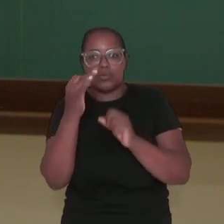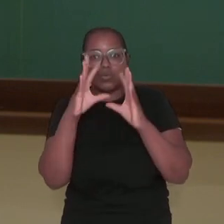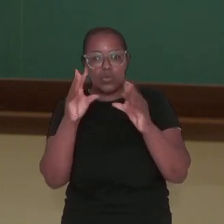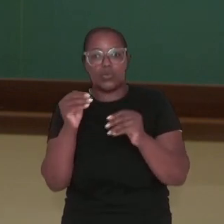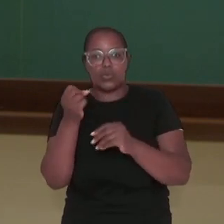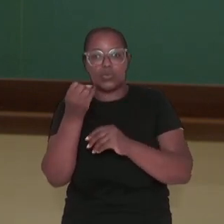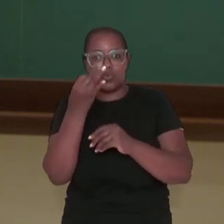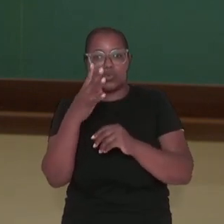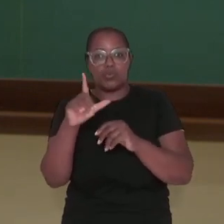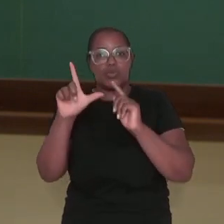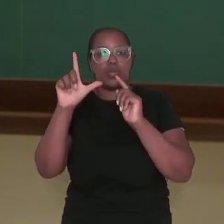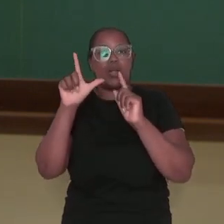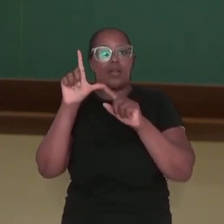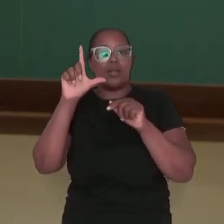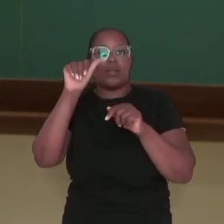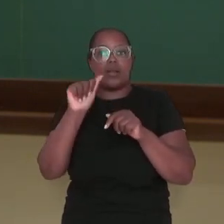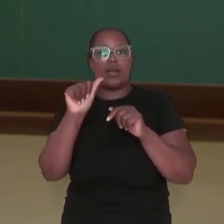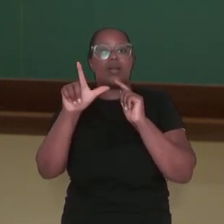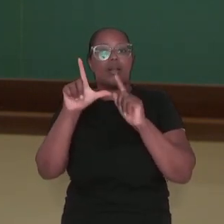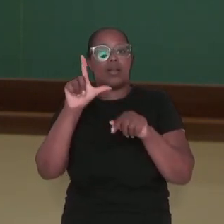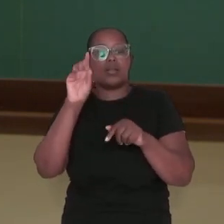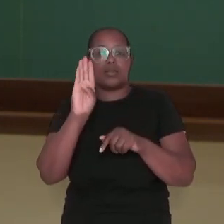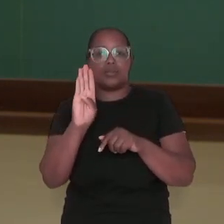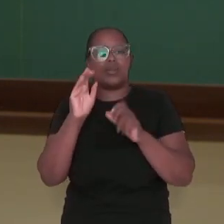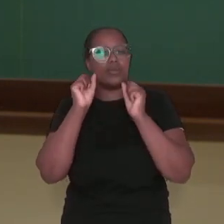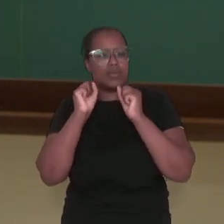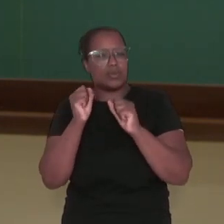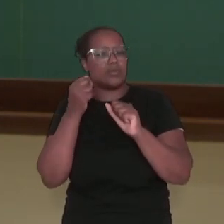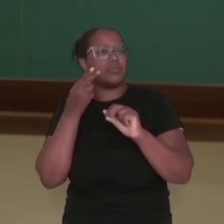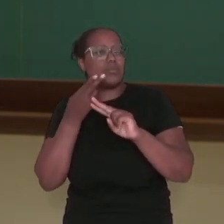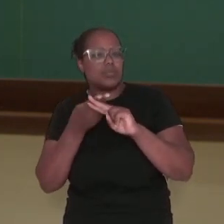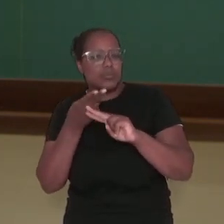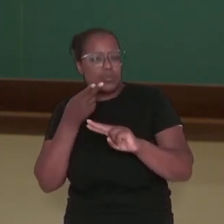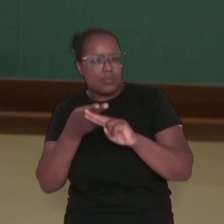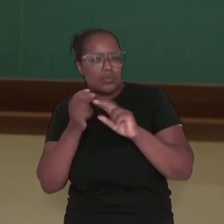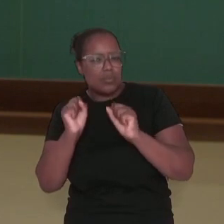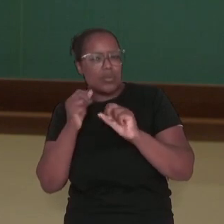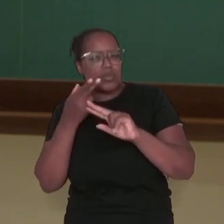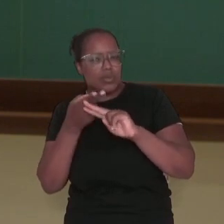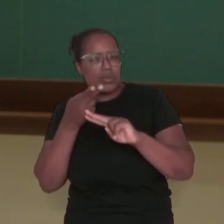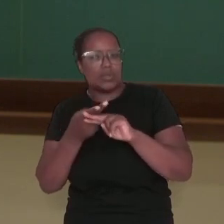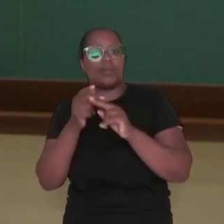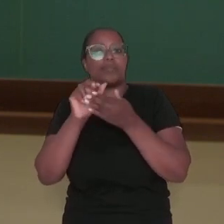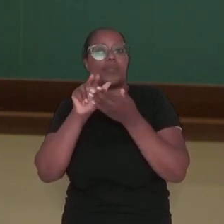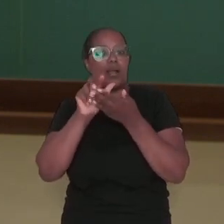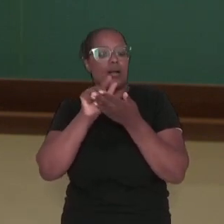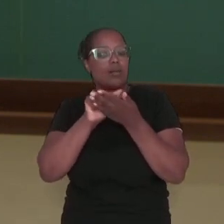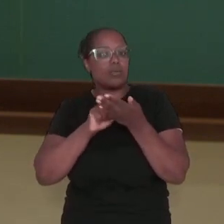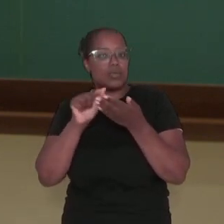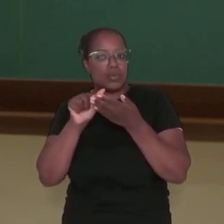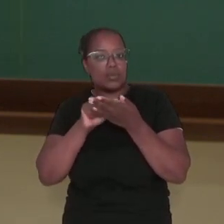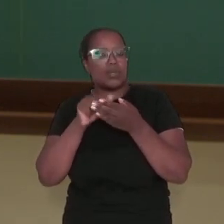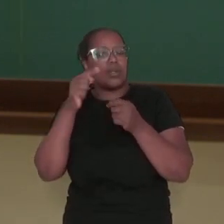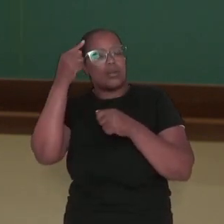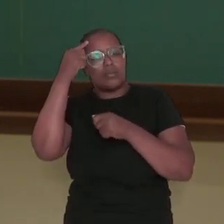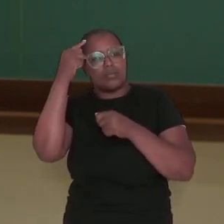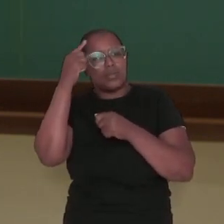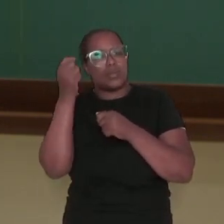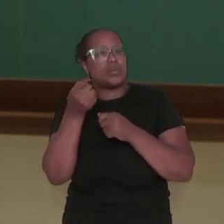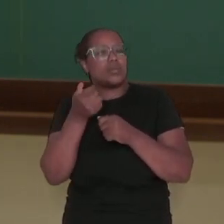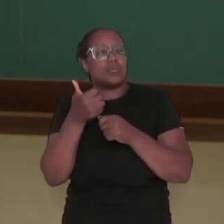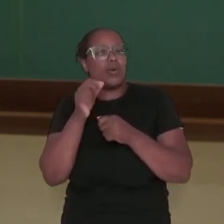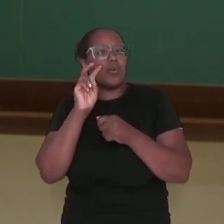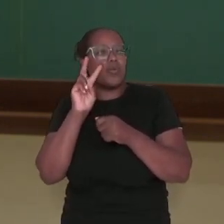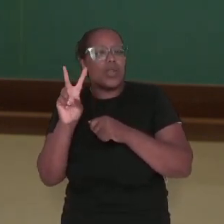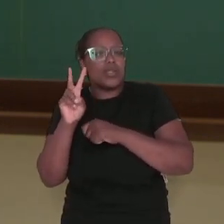A e B? Então, pessoal, vocês podem fazer uso da calculadora, pensem um pouquinho, olhem as medidas que